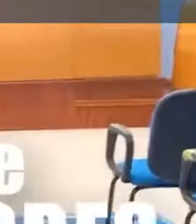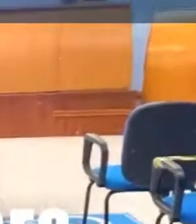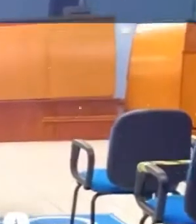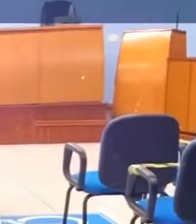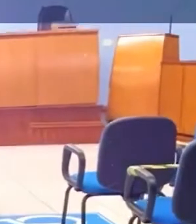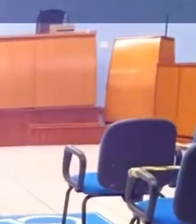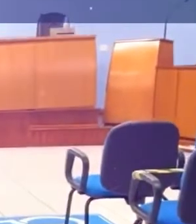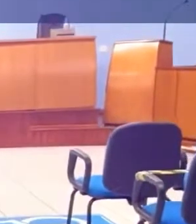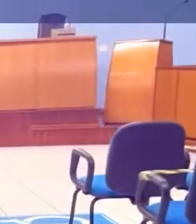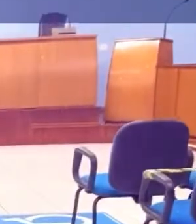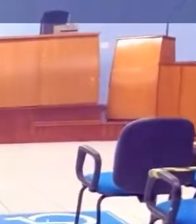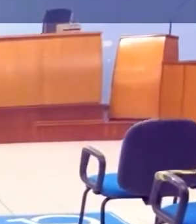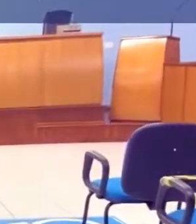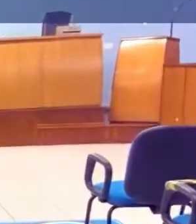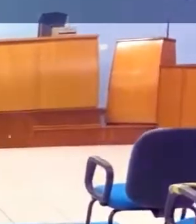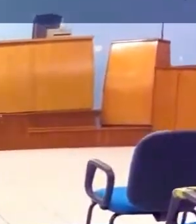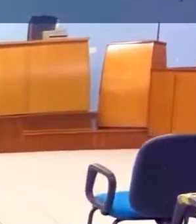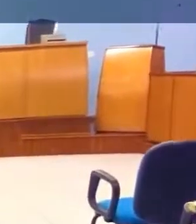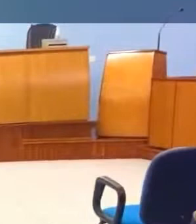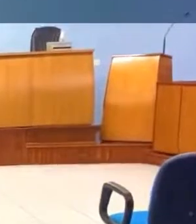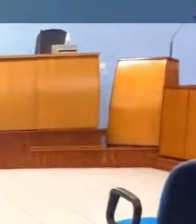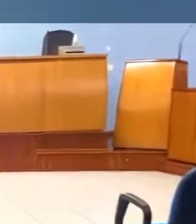E aí